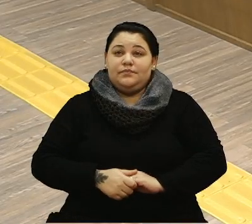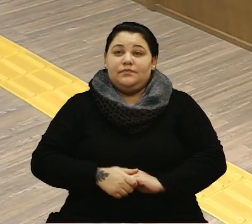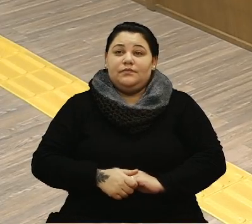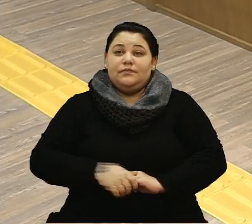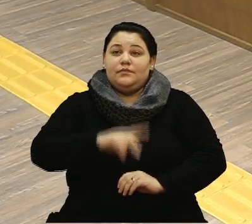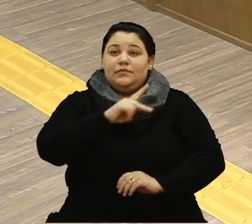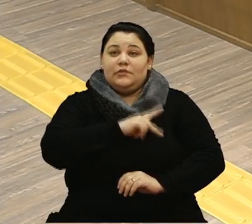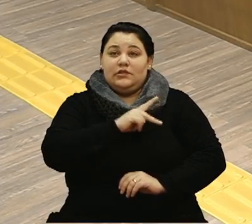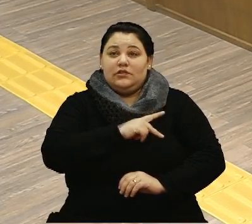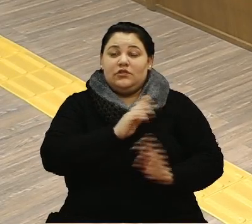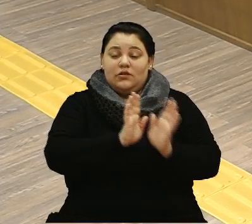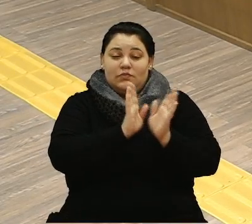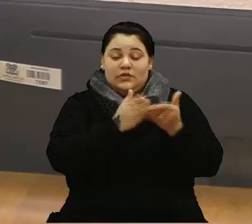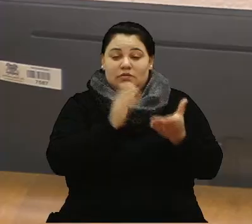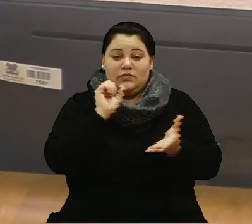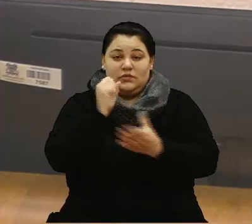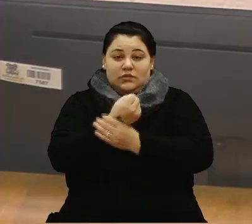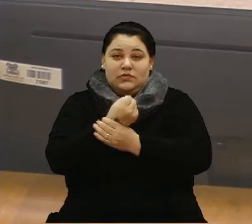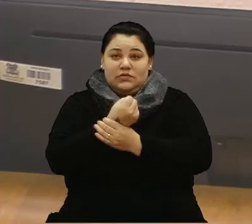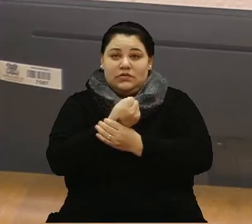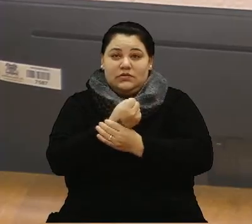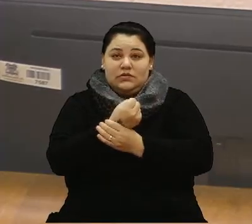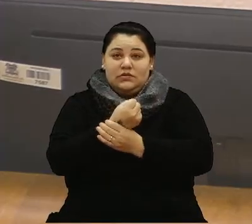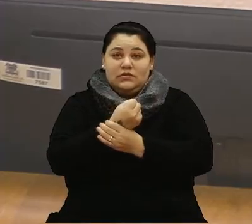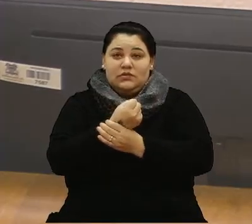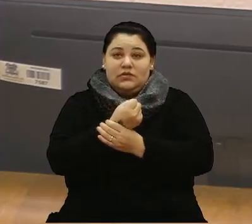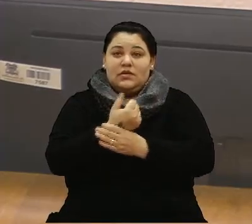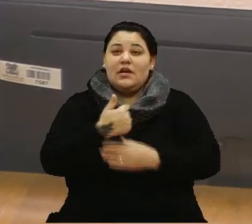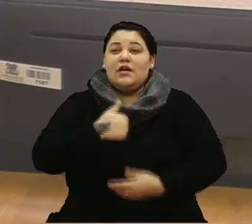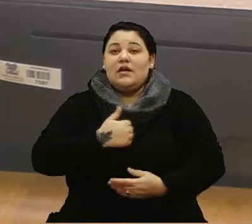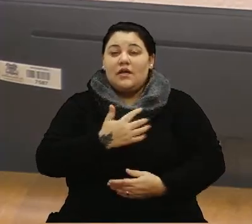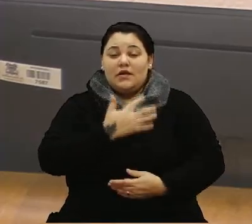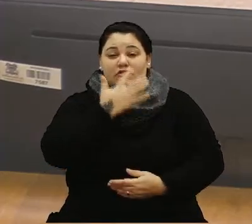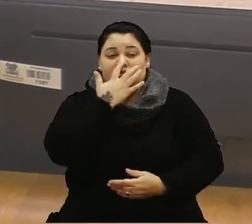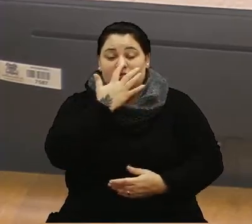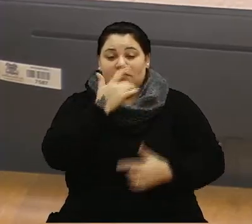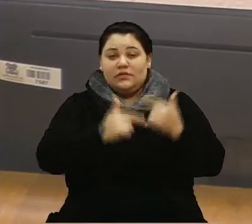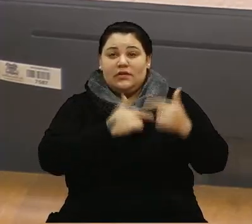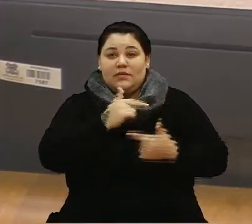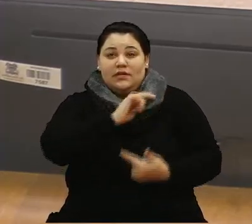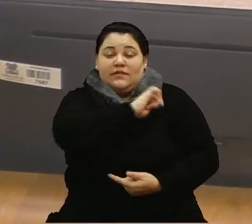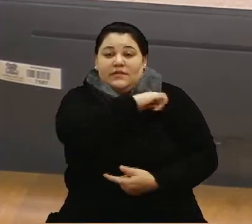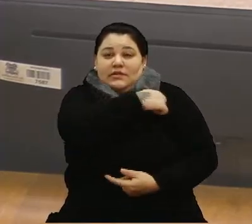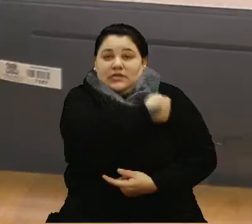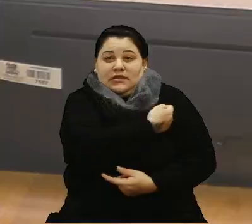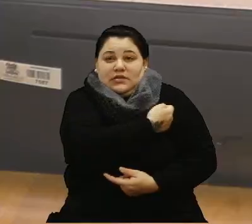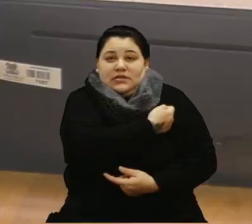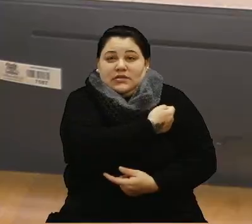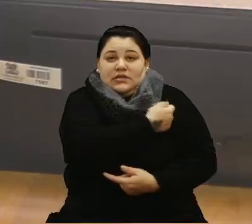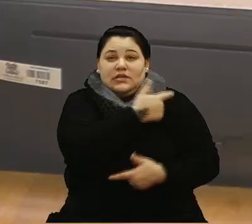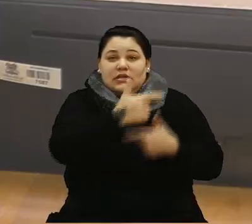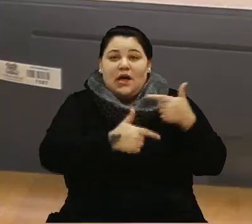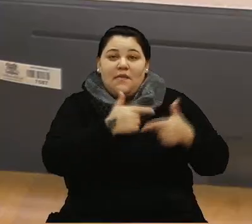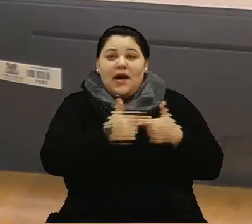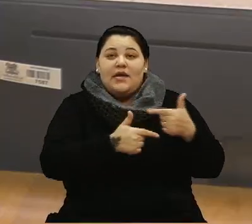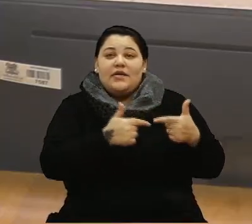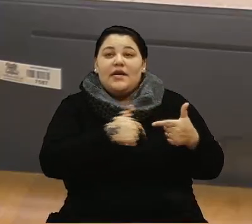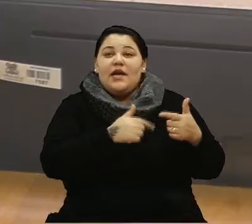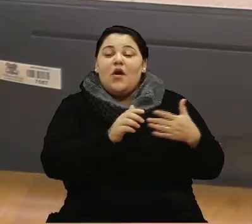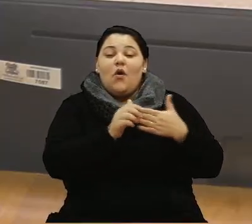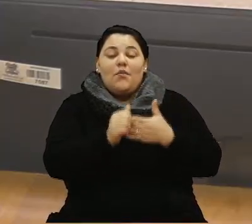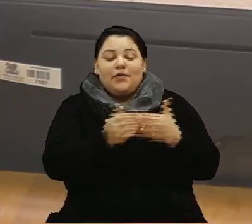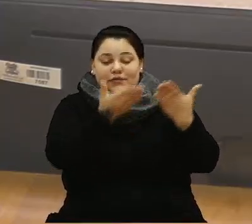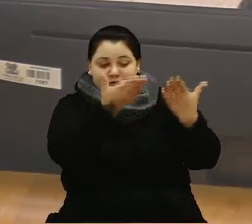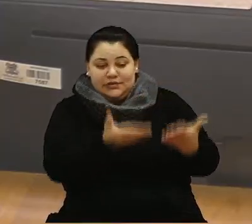de Segurança, no qual eu admiro o trabalho pela fiscalização, pelo trabalho eu acompanho, né, Vossa Excelência